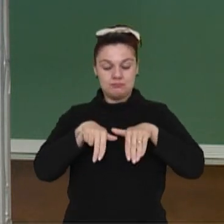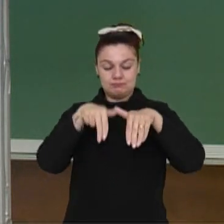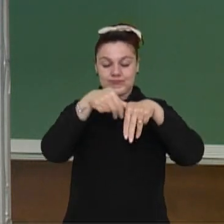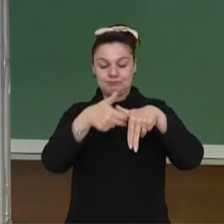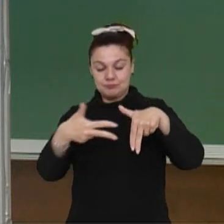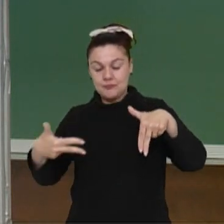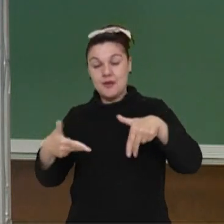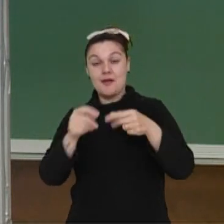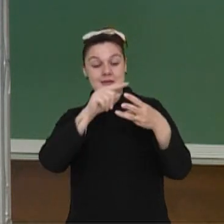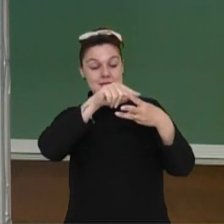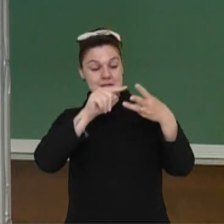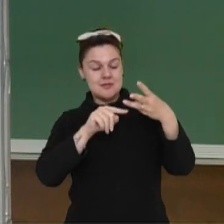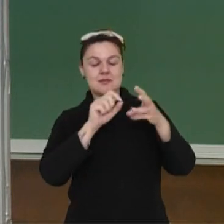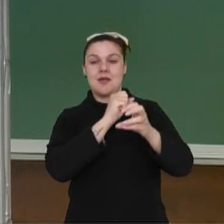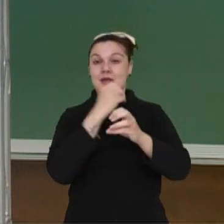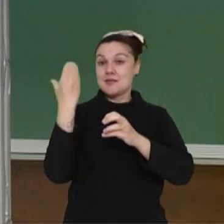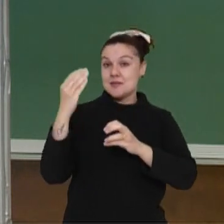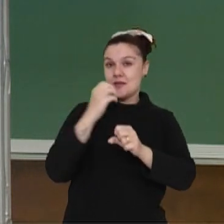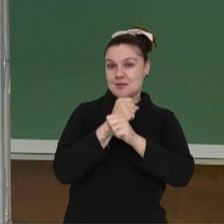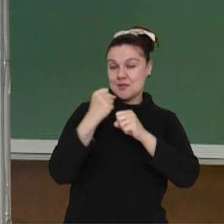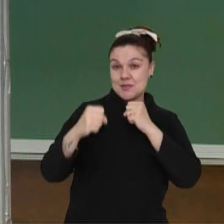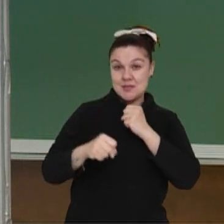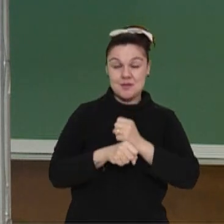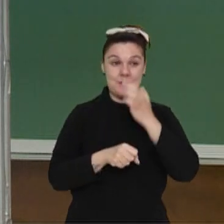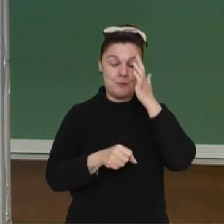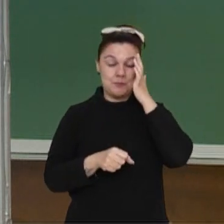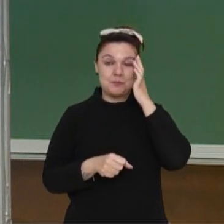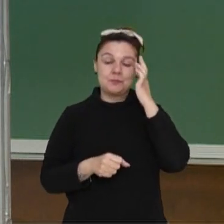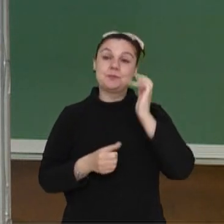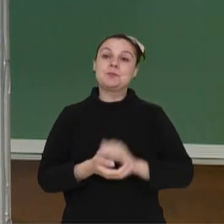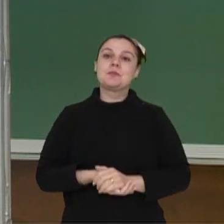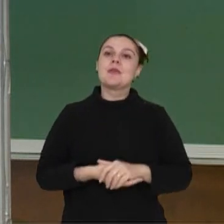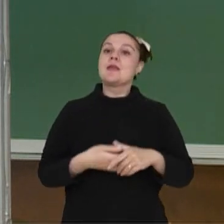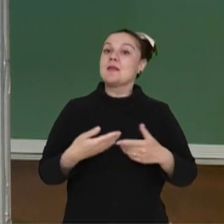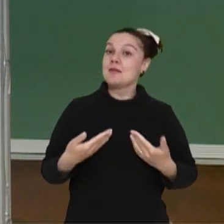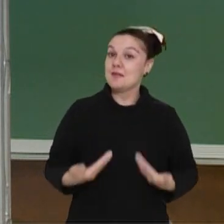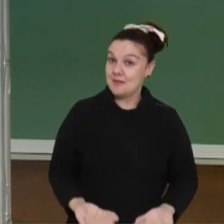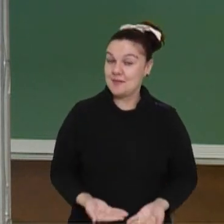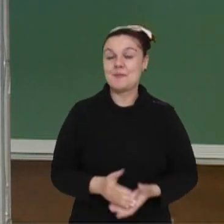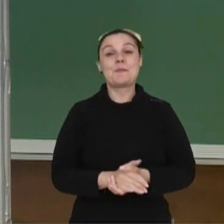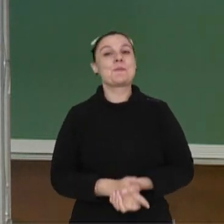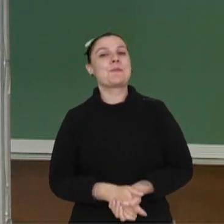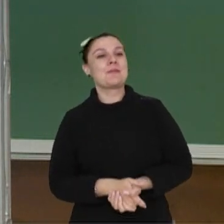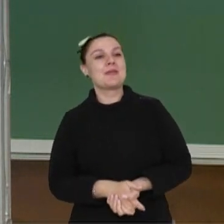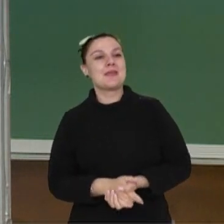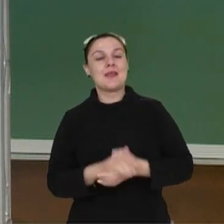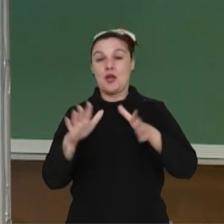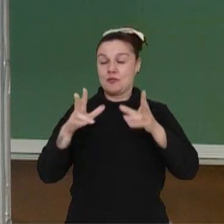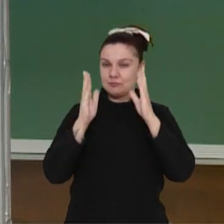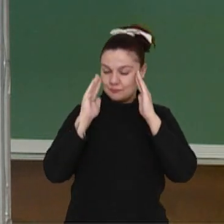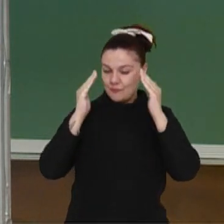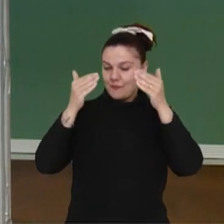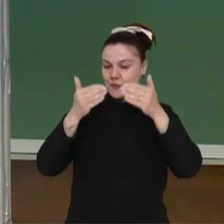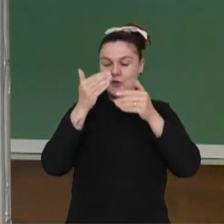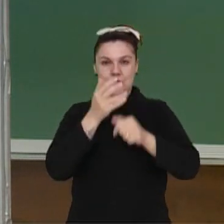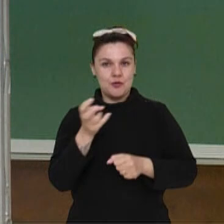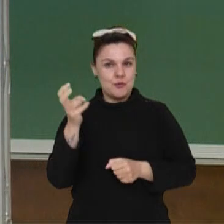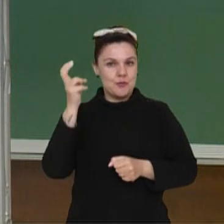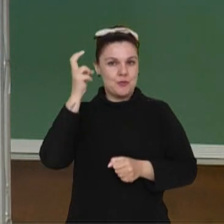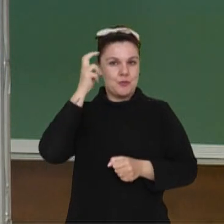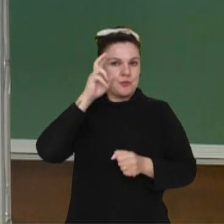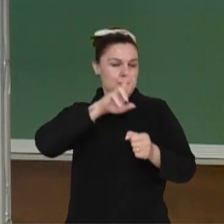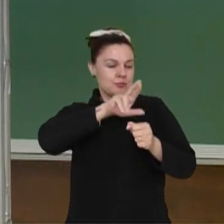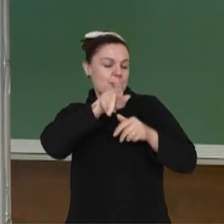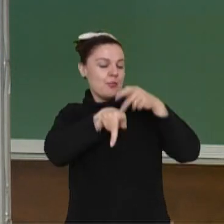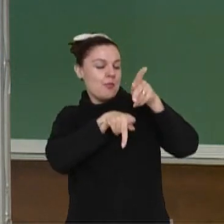três áreas das ciências sociais e tal. E aí, então, a gente estava bem focado nessa parte da cultura,